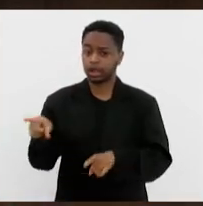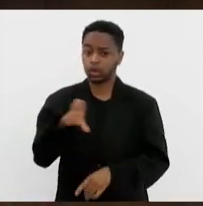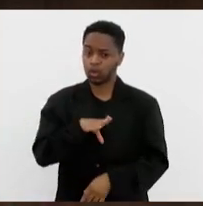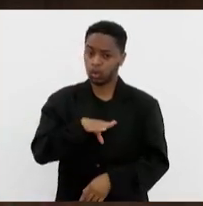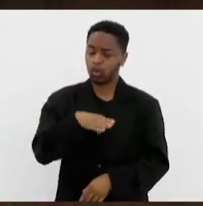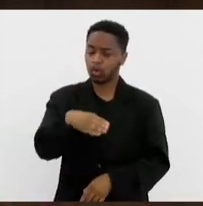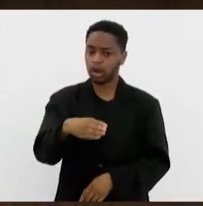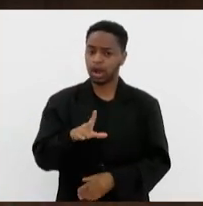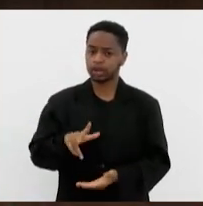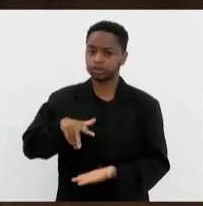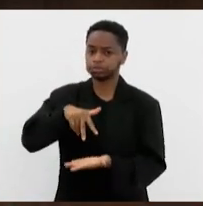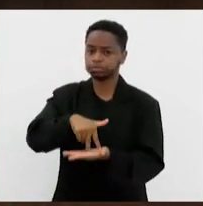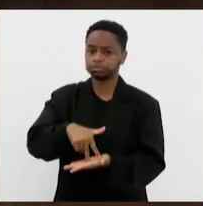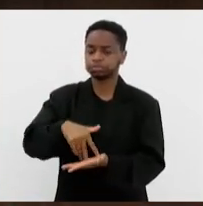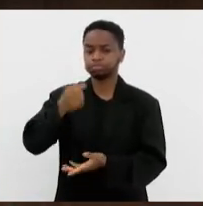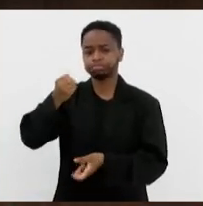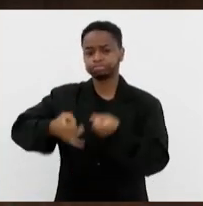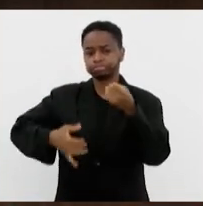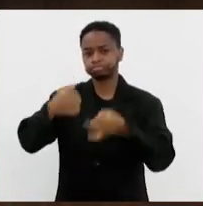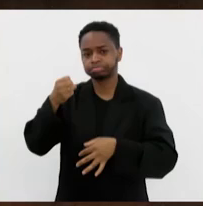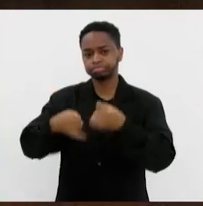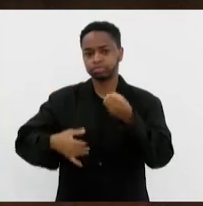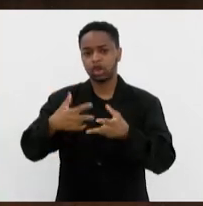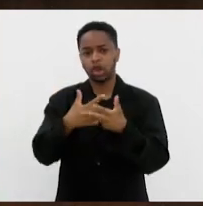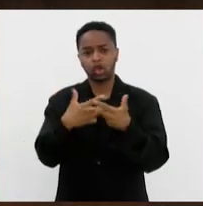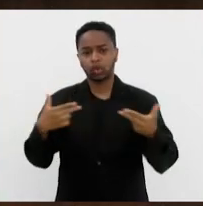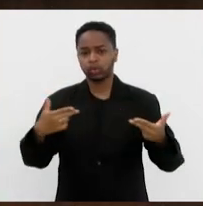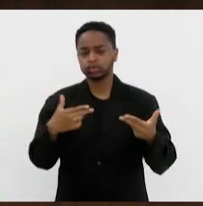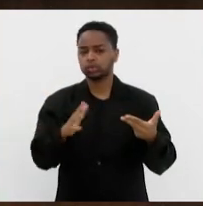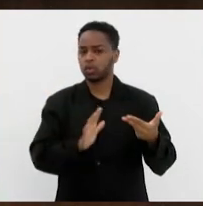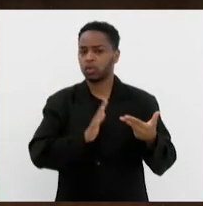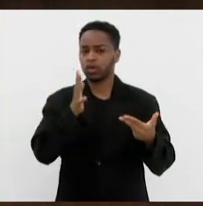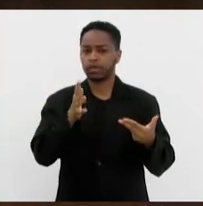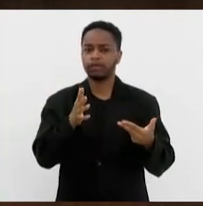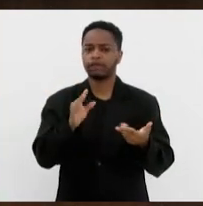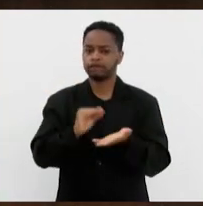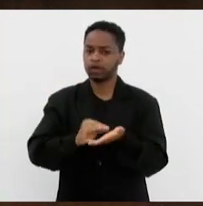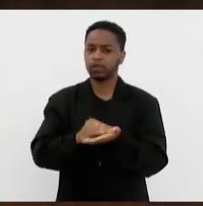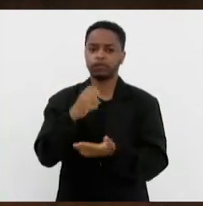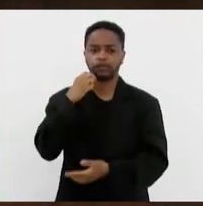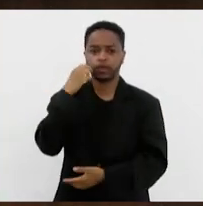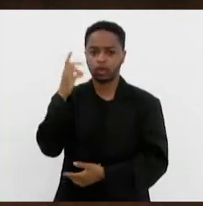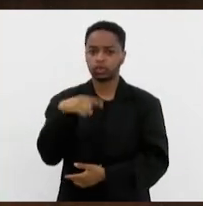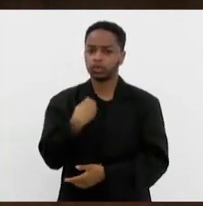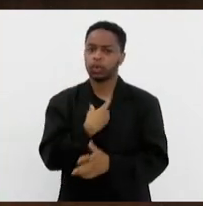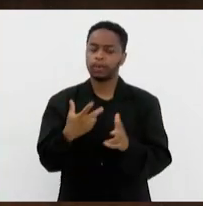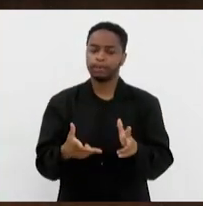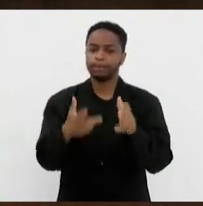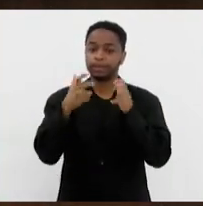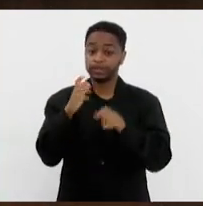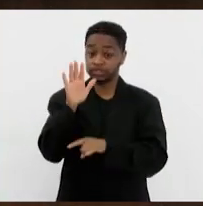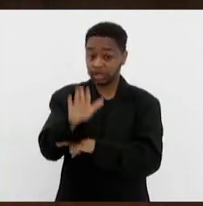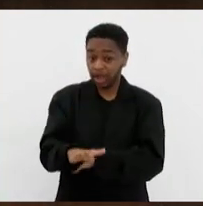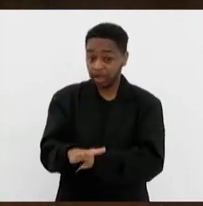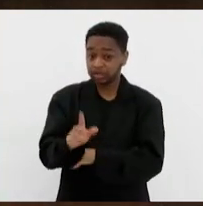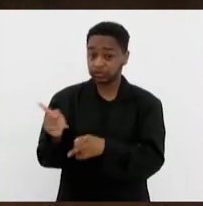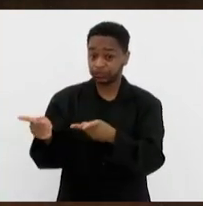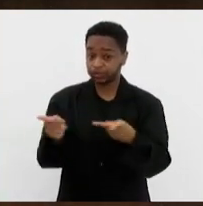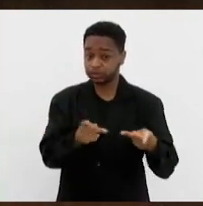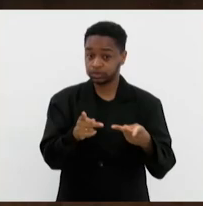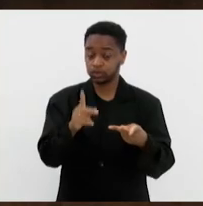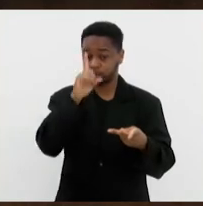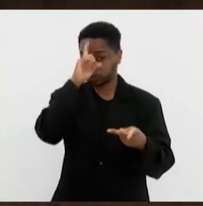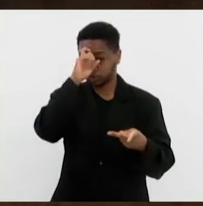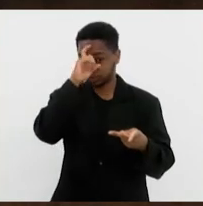de relatar toda a pouca vergonha que a gente constatou numa tarde, numa visita a